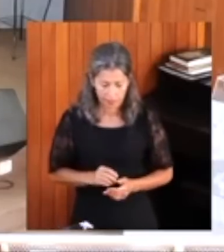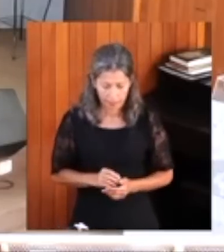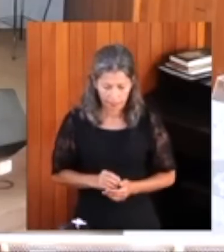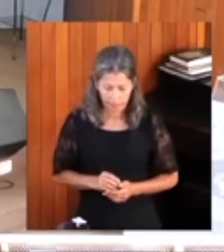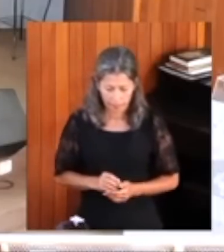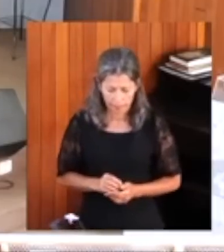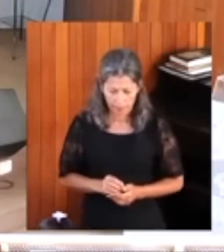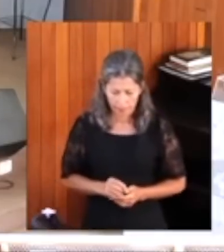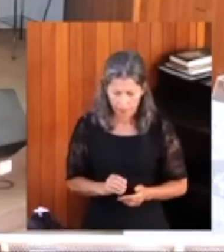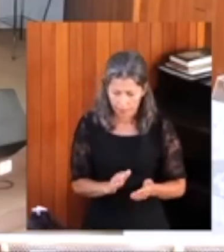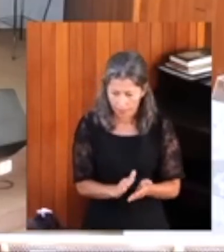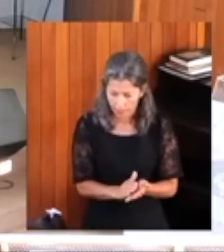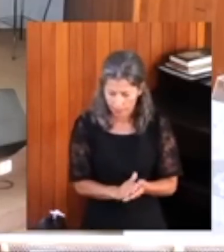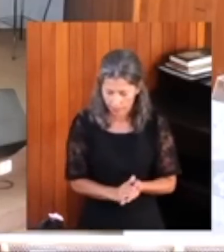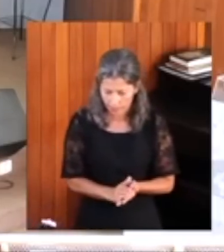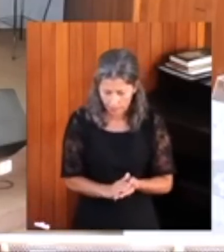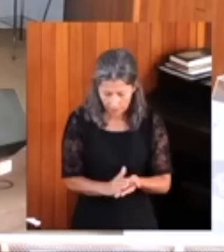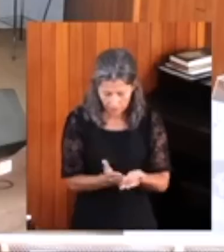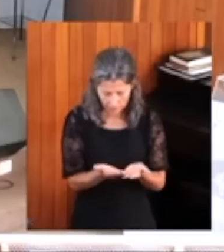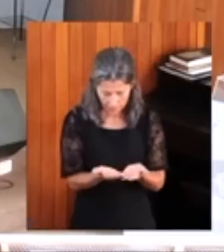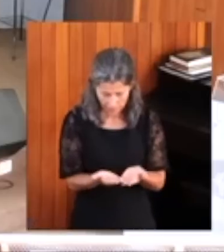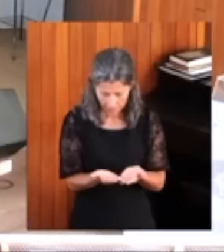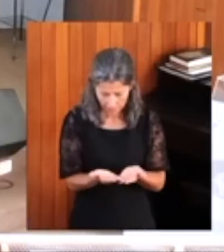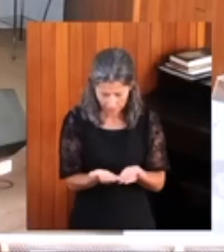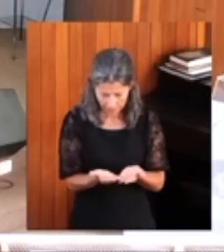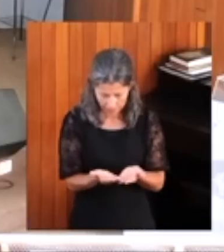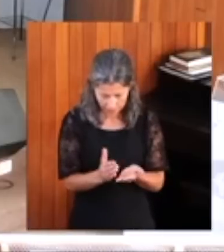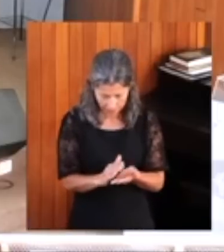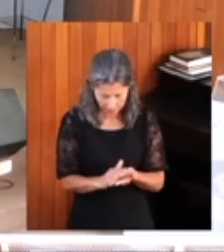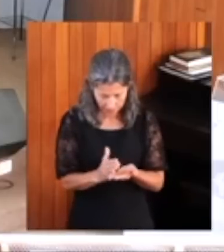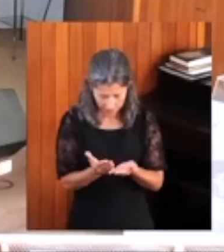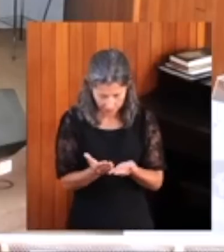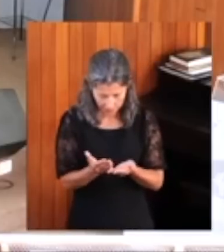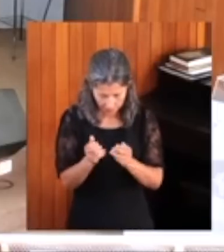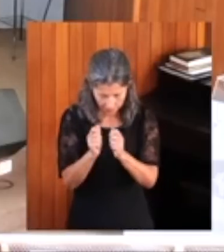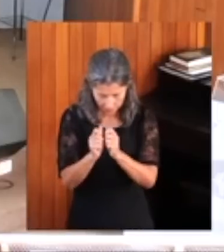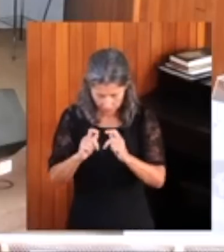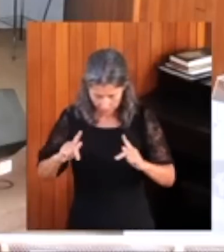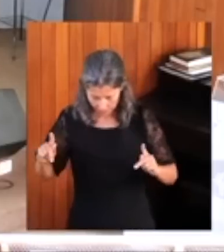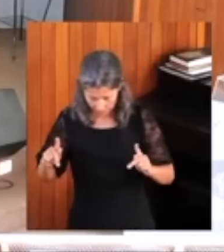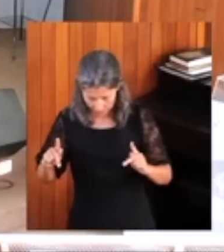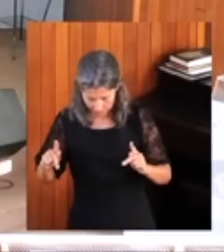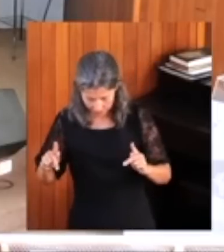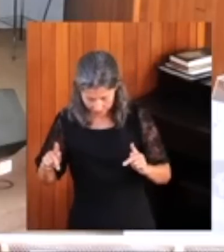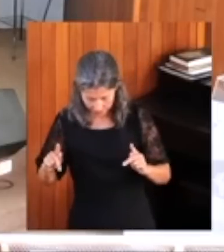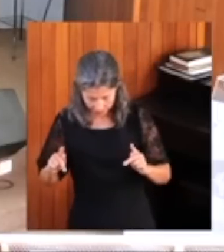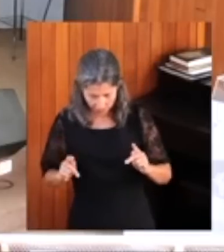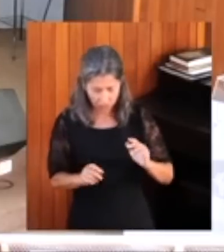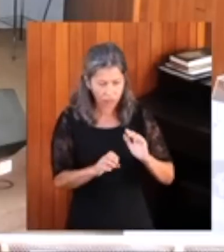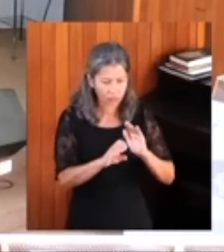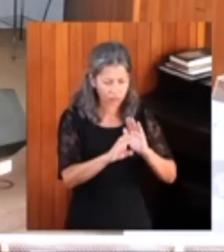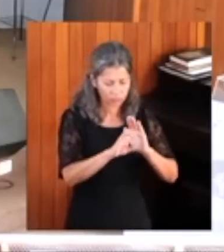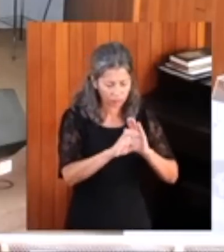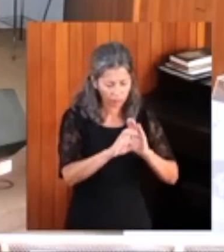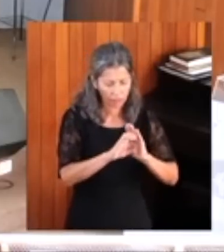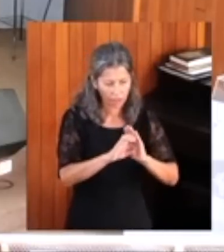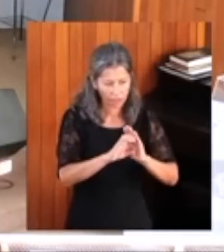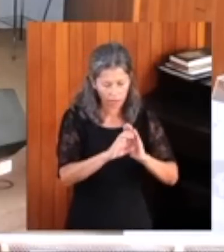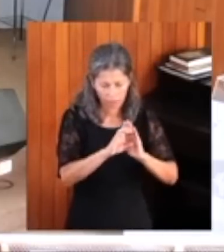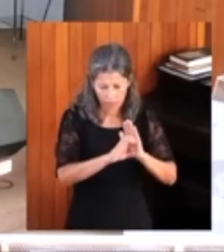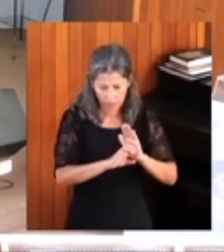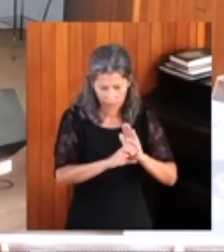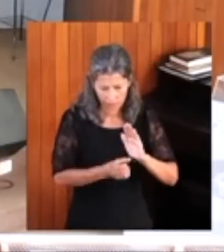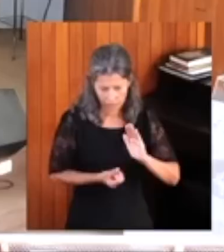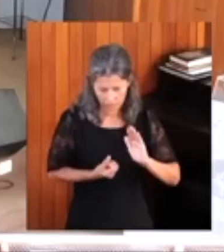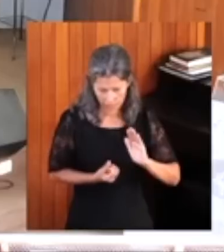assim: Vi quando o Cordeiro... Quem é o Cordeiro mesmo? É Jesus, não tem dúvida quanto a isso, né? Vi